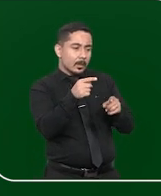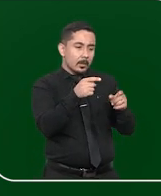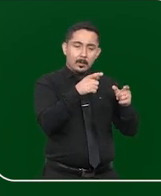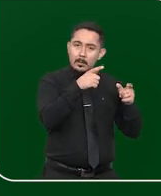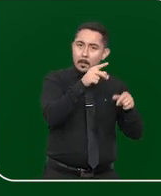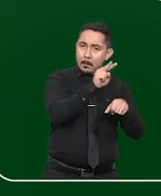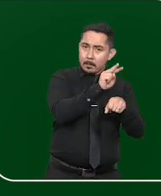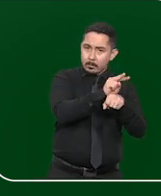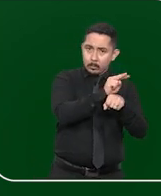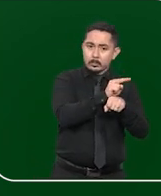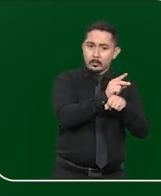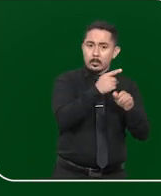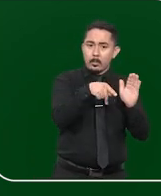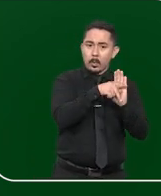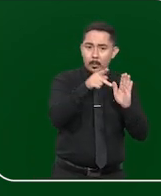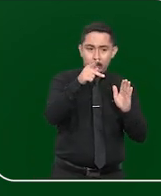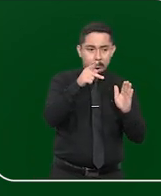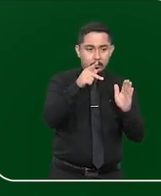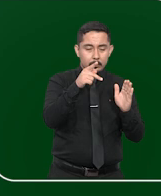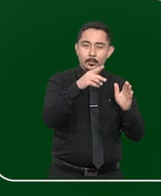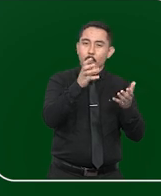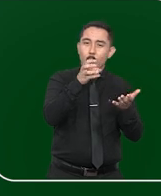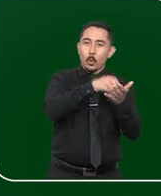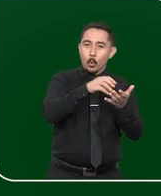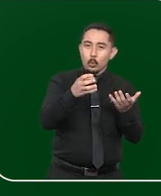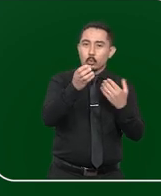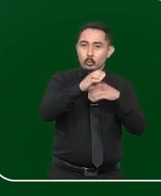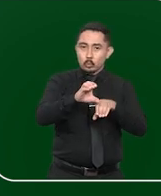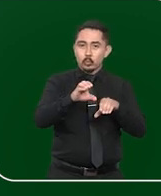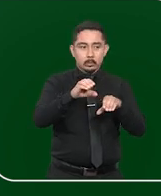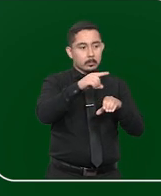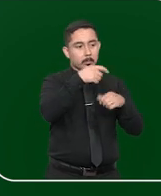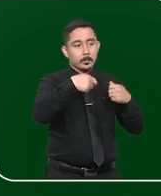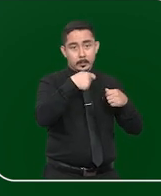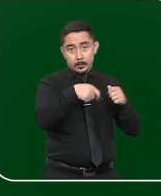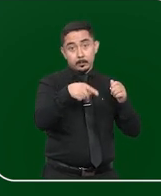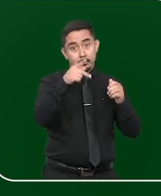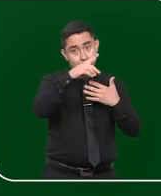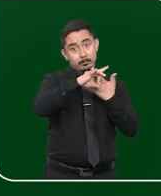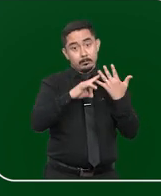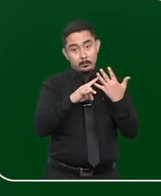em concursos públicos destinada às pessoas com deficiência e a